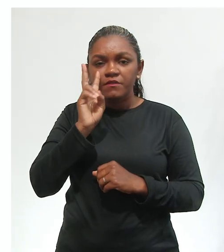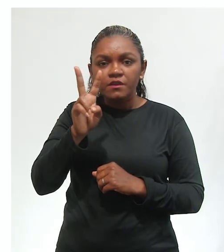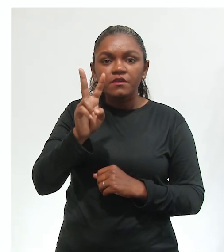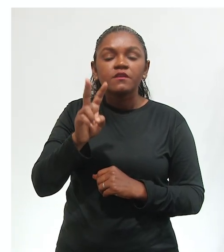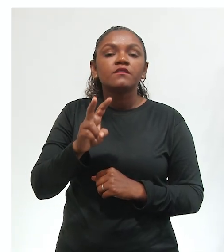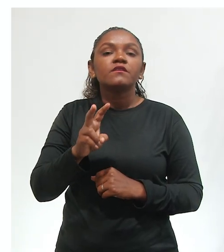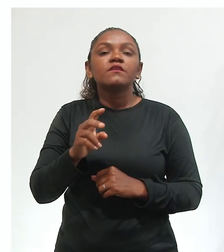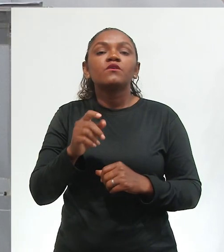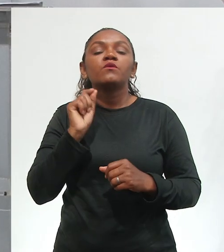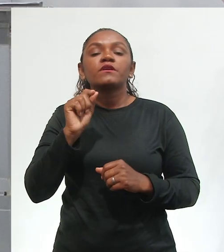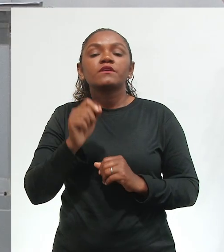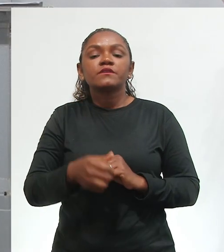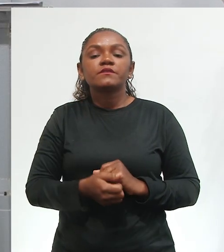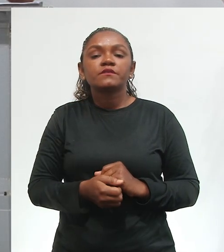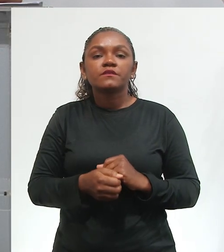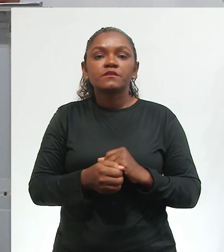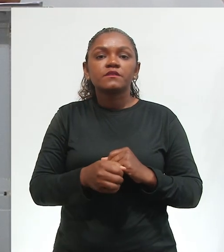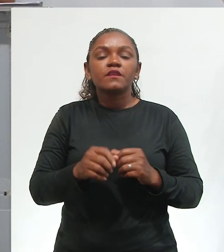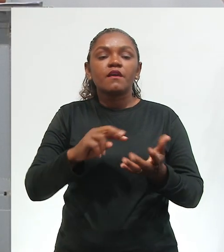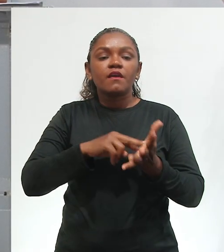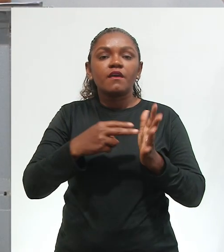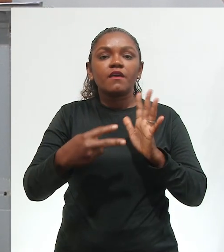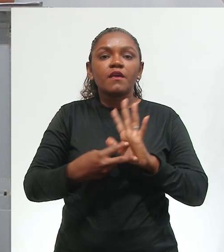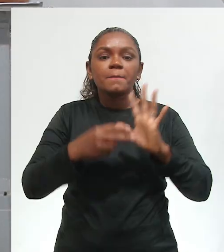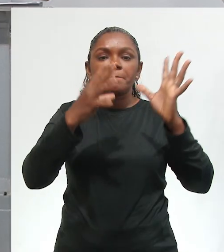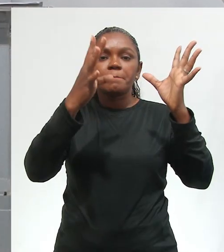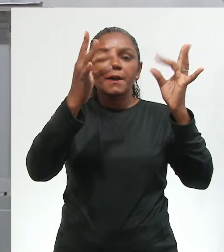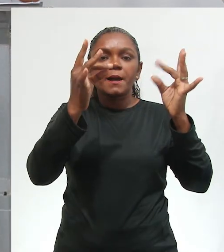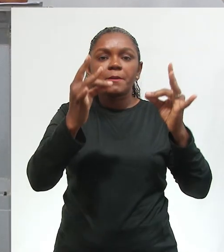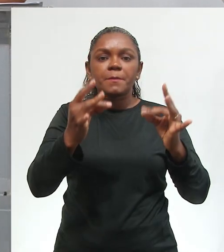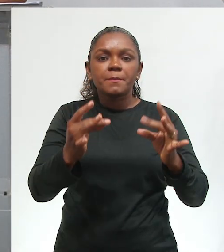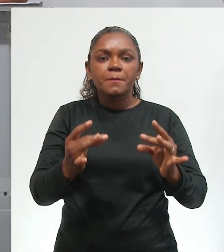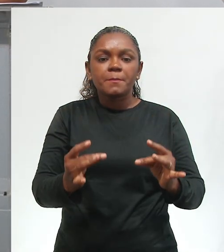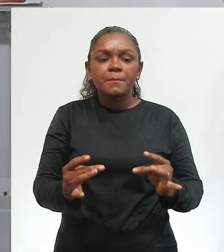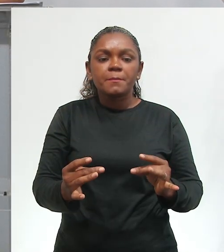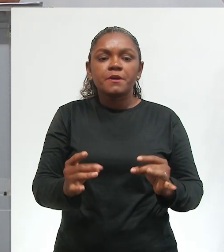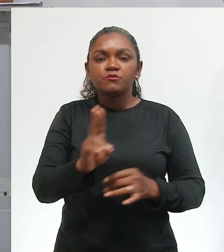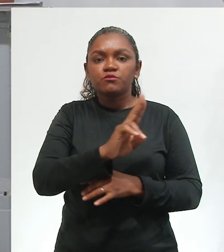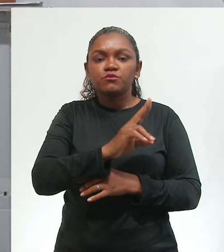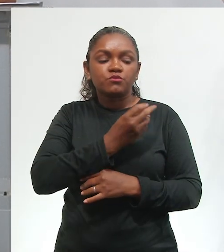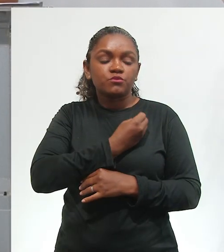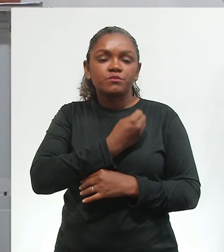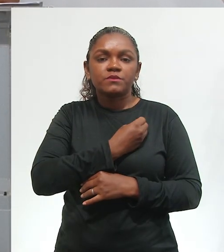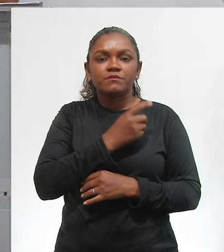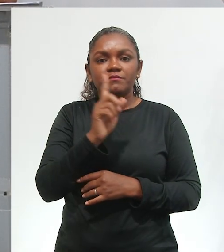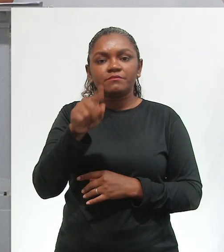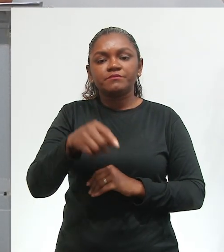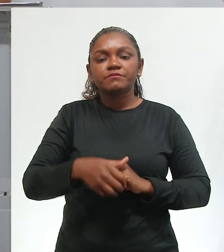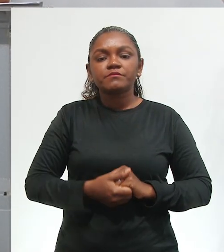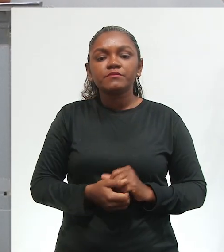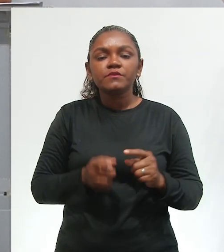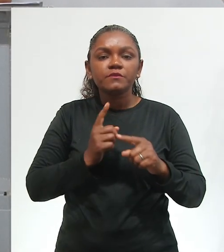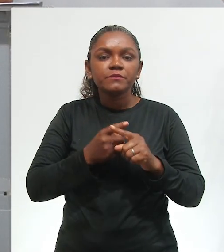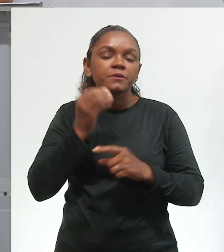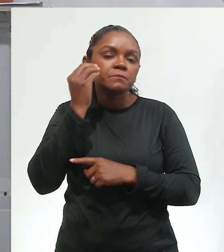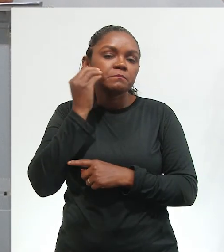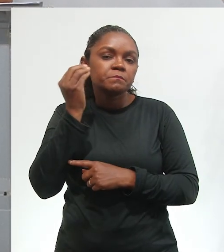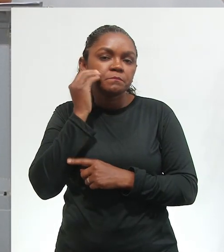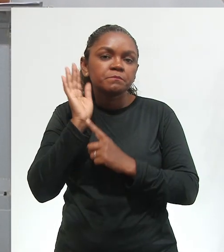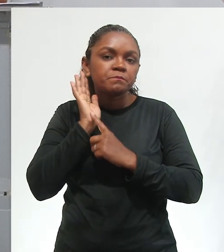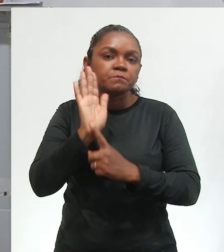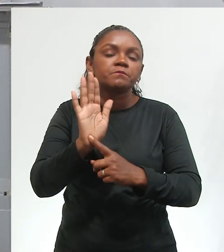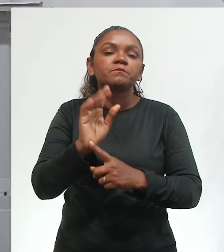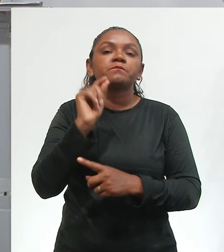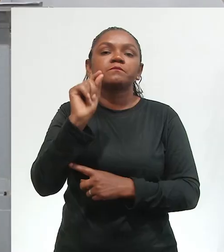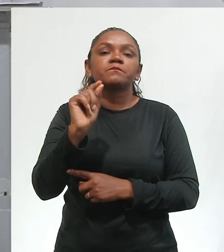estamos pegando uma decomposição numérica da maior maneira possível. Né? Nós estamos tentando